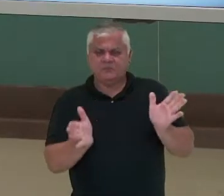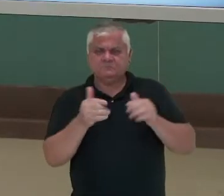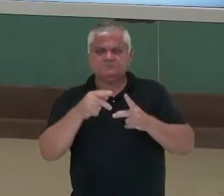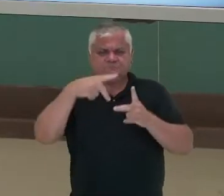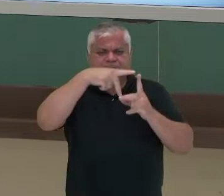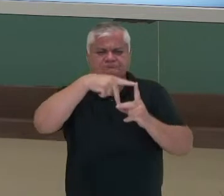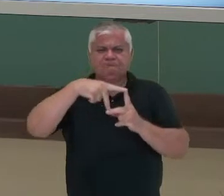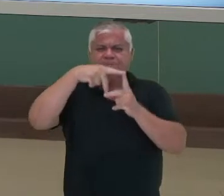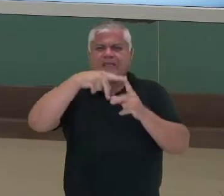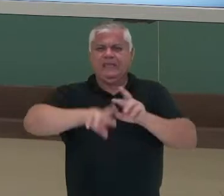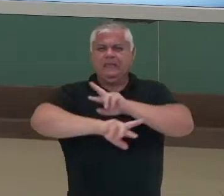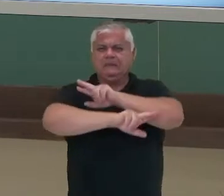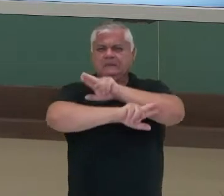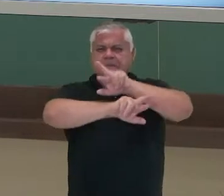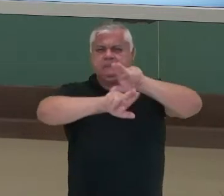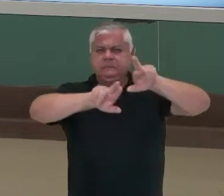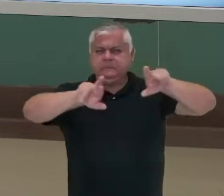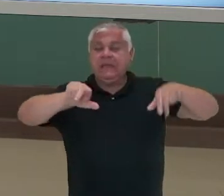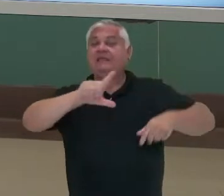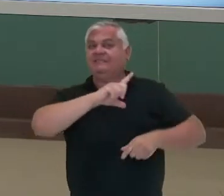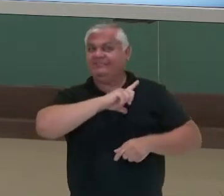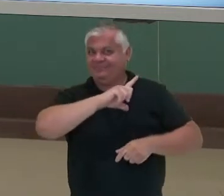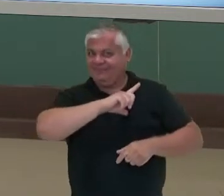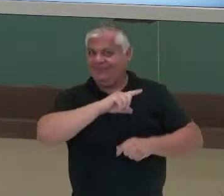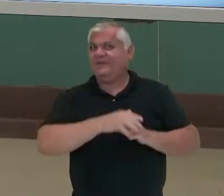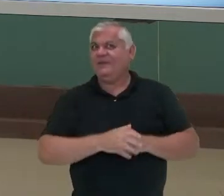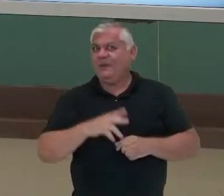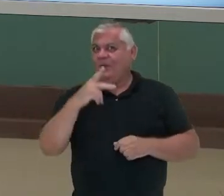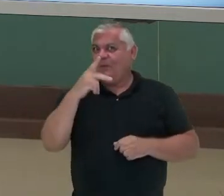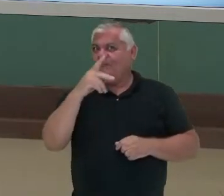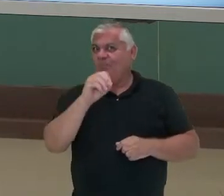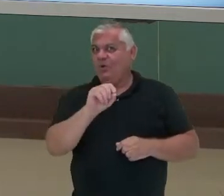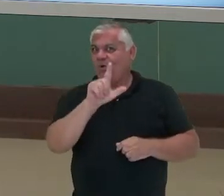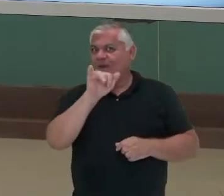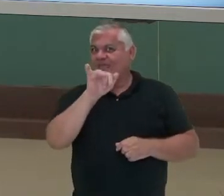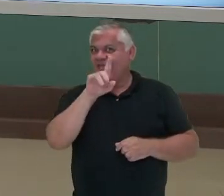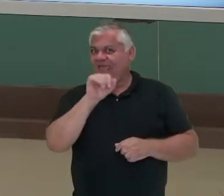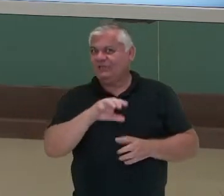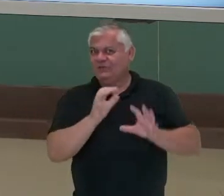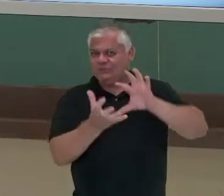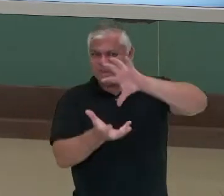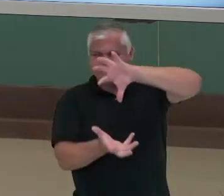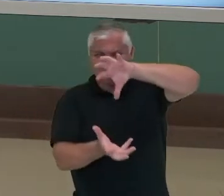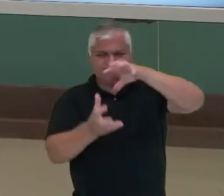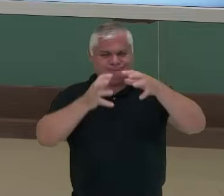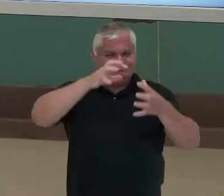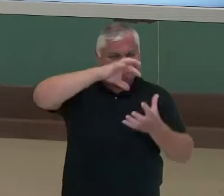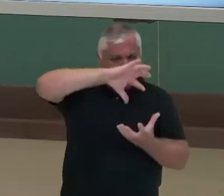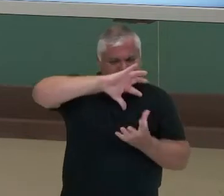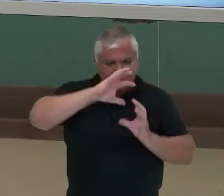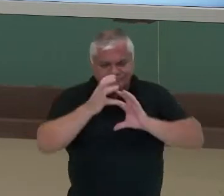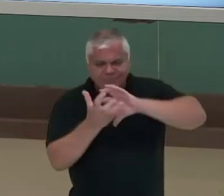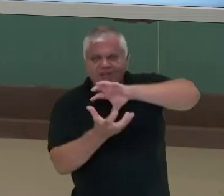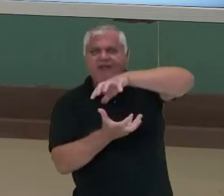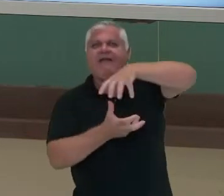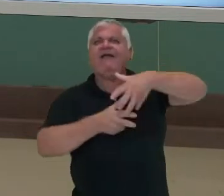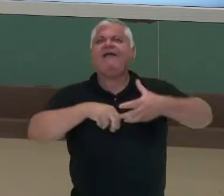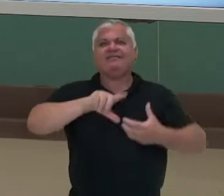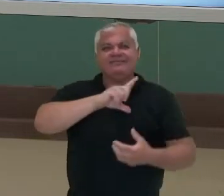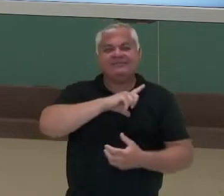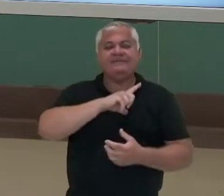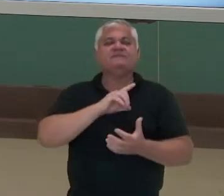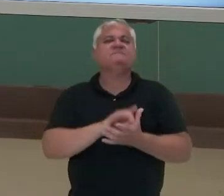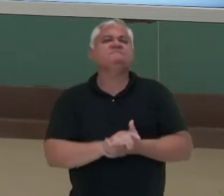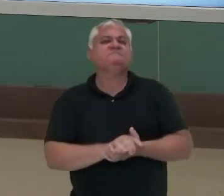por diferentes faces, né? Poliedro é aquela figura três dimensões, né? Tridimensional.